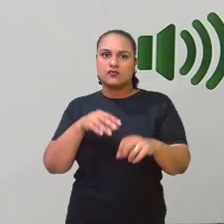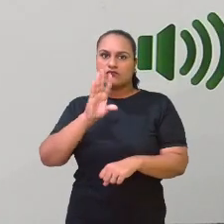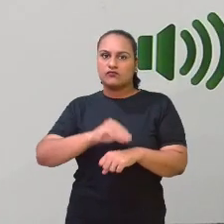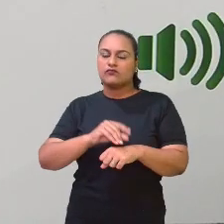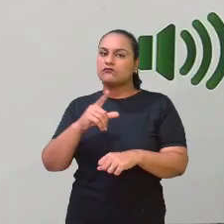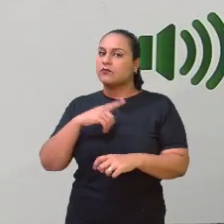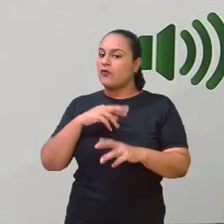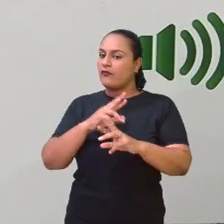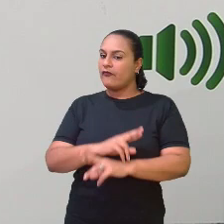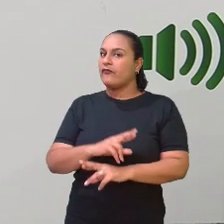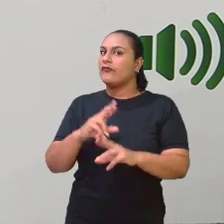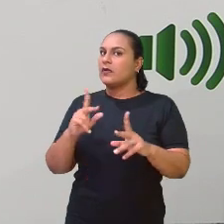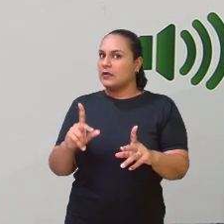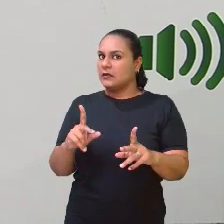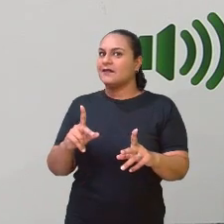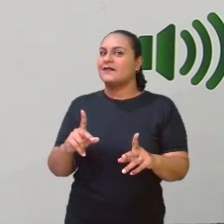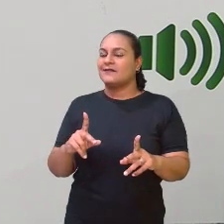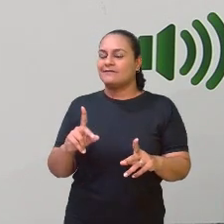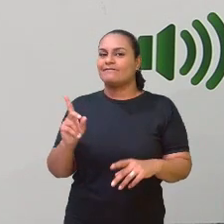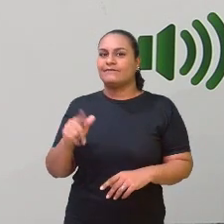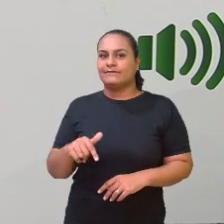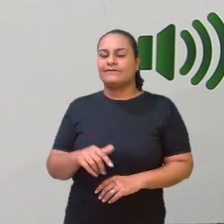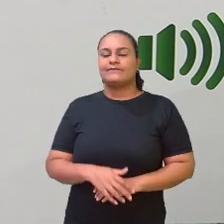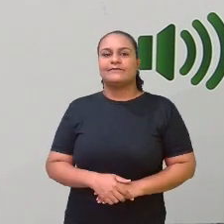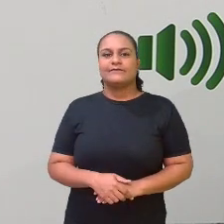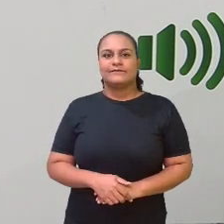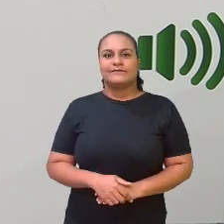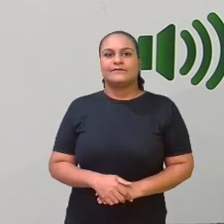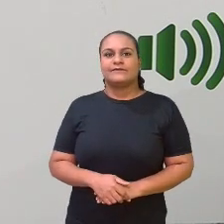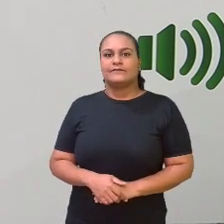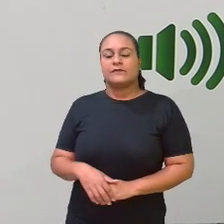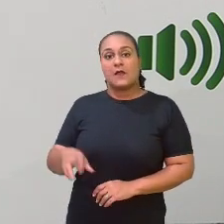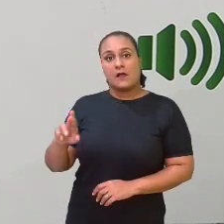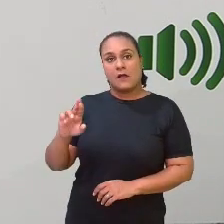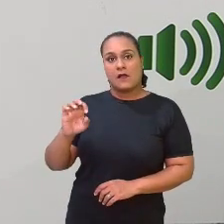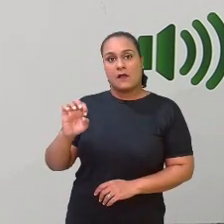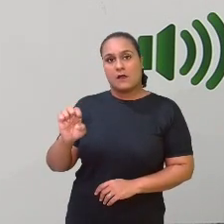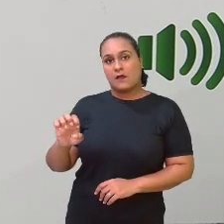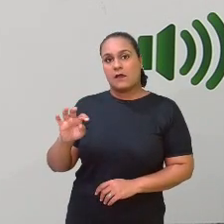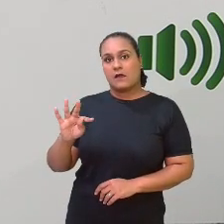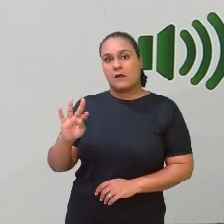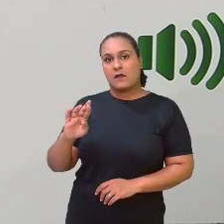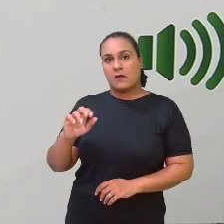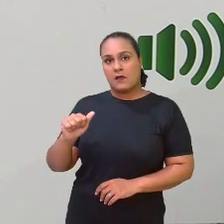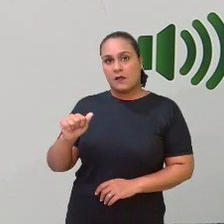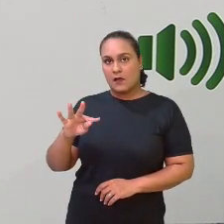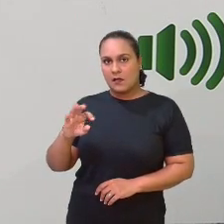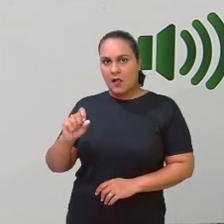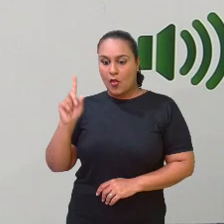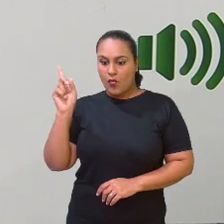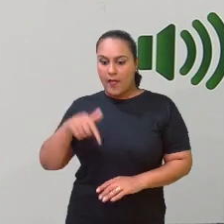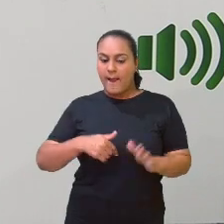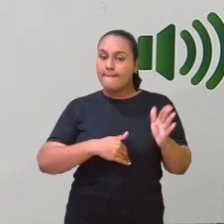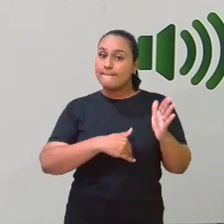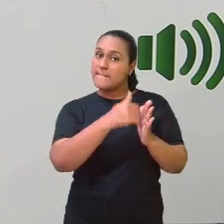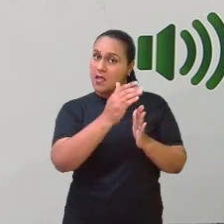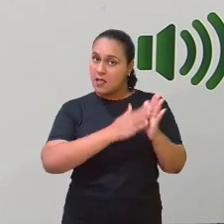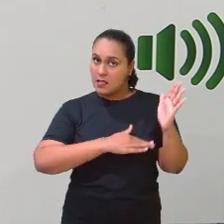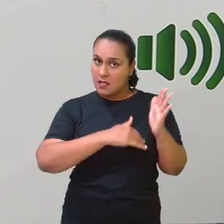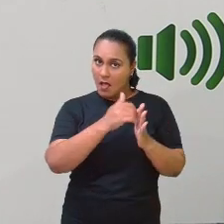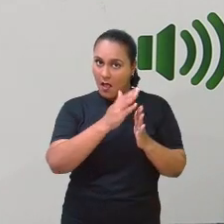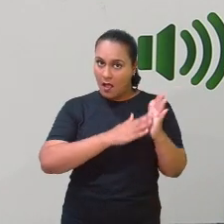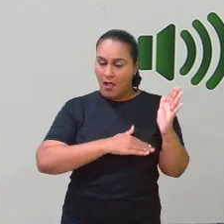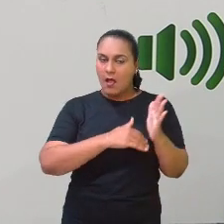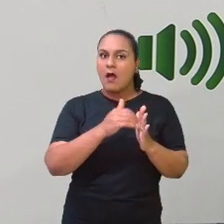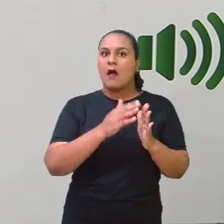uma diferença, no caso, para o retrato. O retrato é uma coisa que é pintada, né? O artista está ali